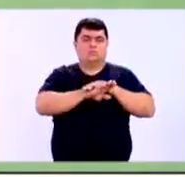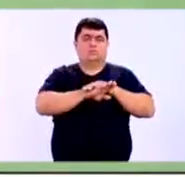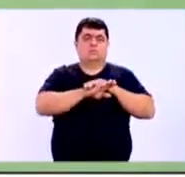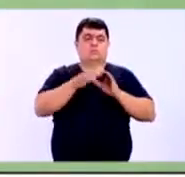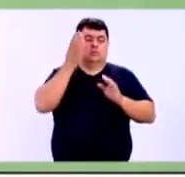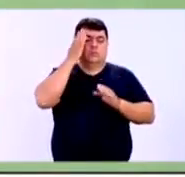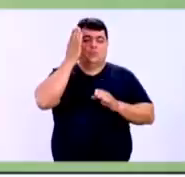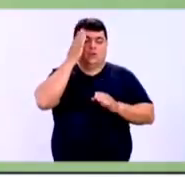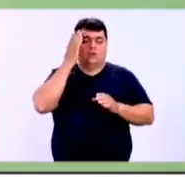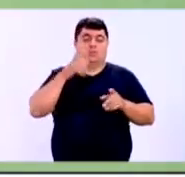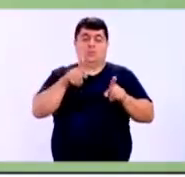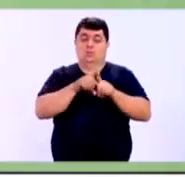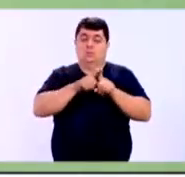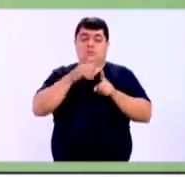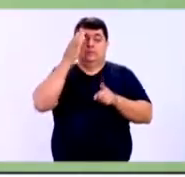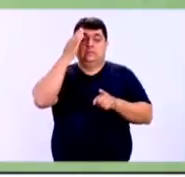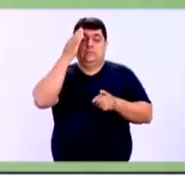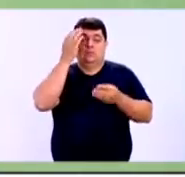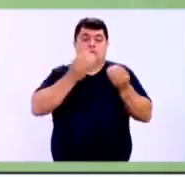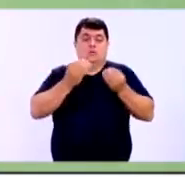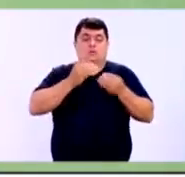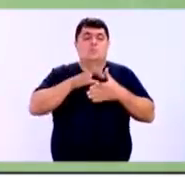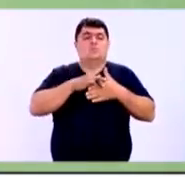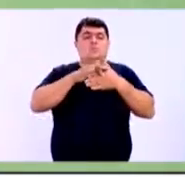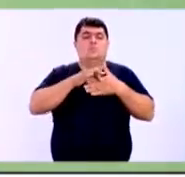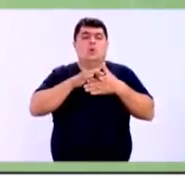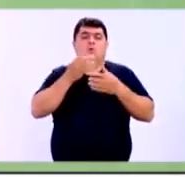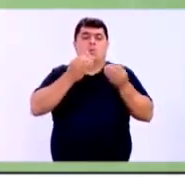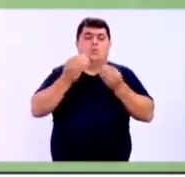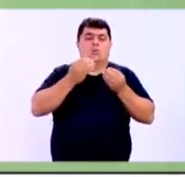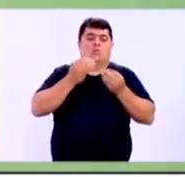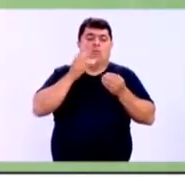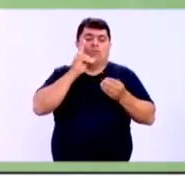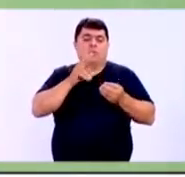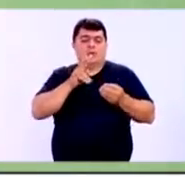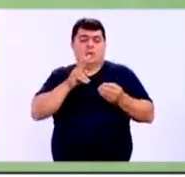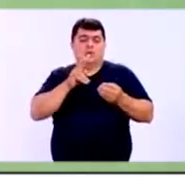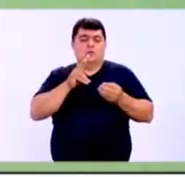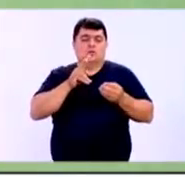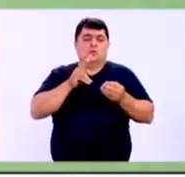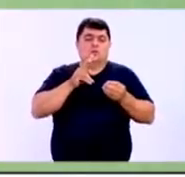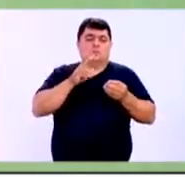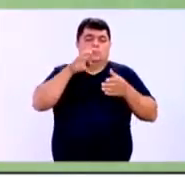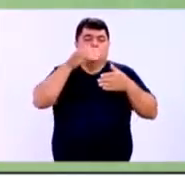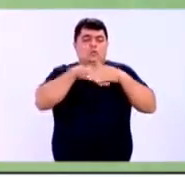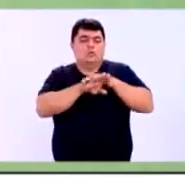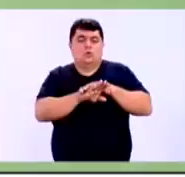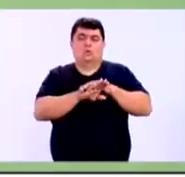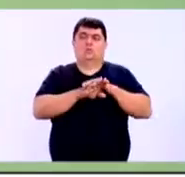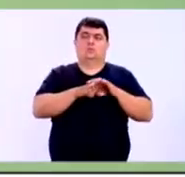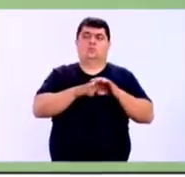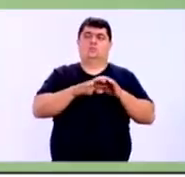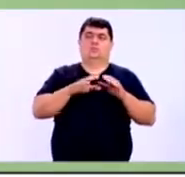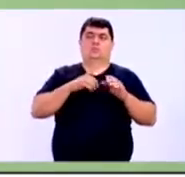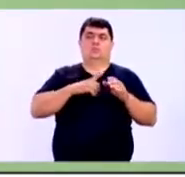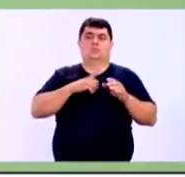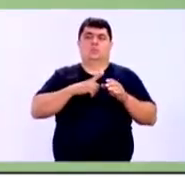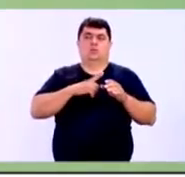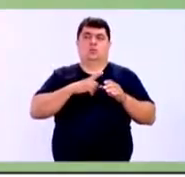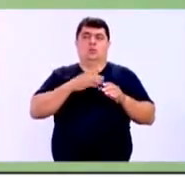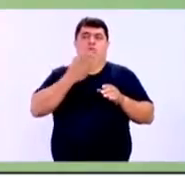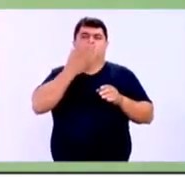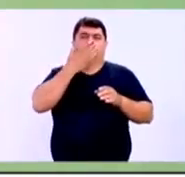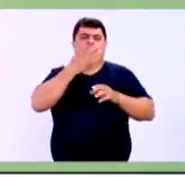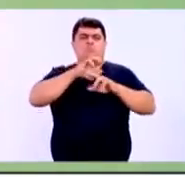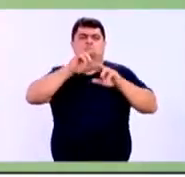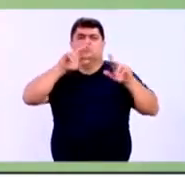os principais métodos de apuração de estoque. O conteúdo, tipos de inventário